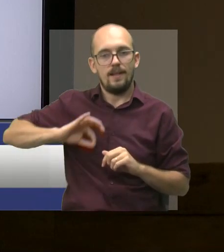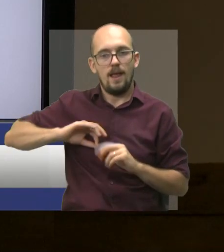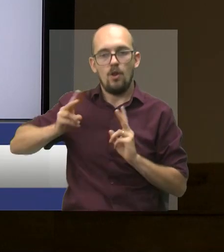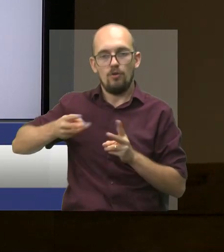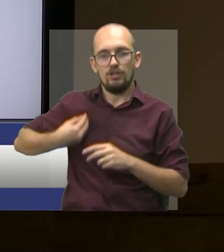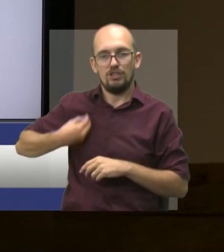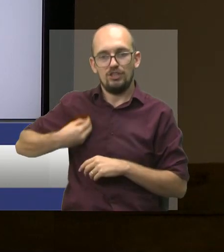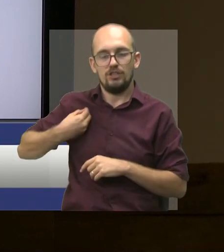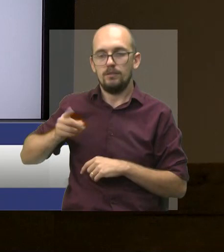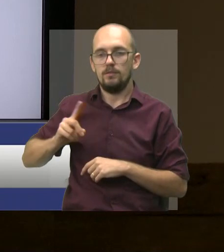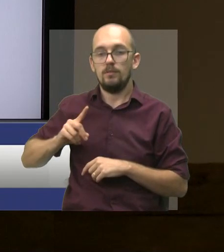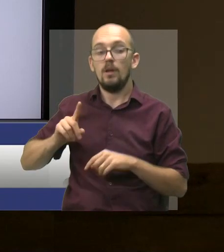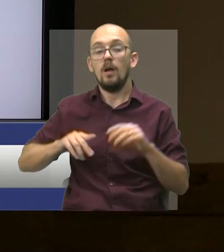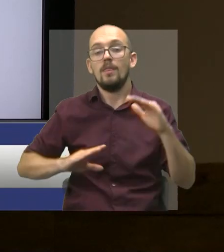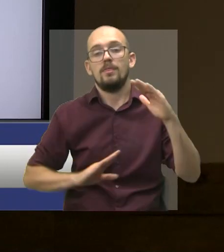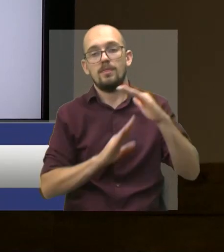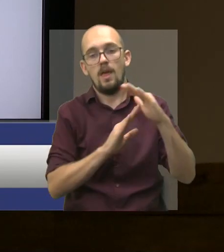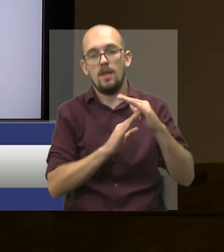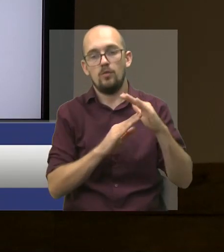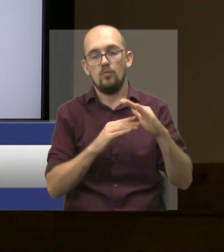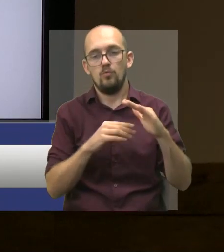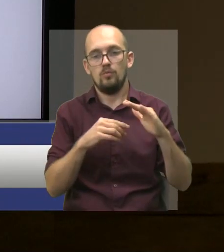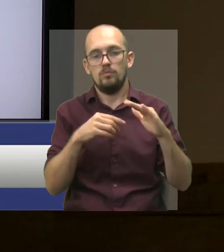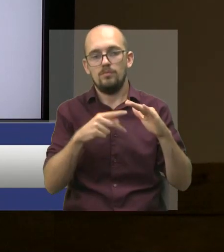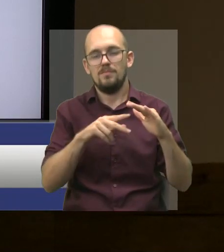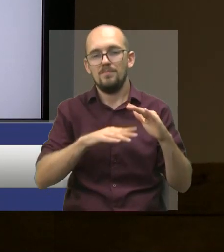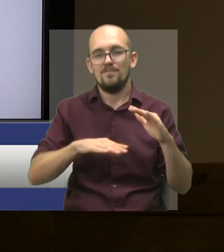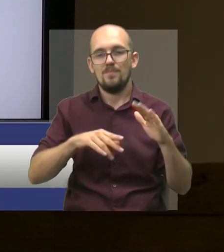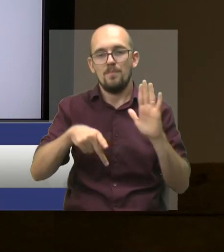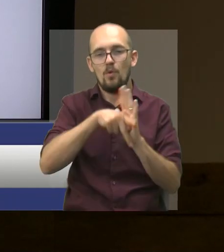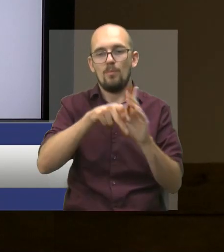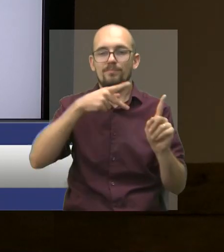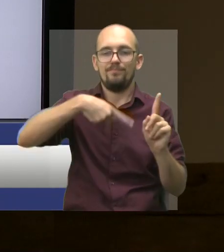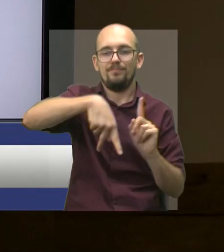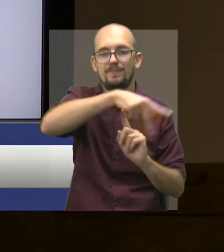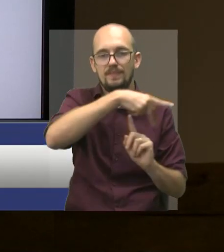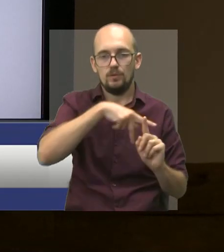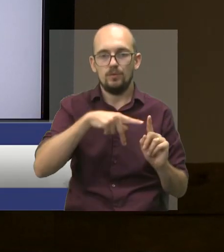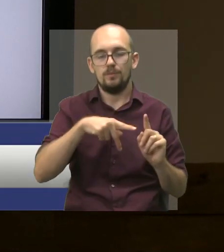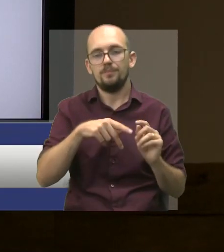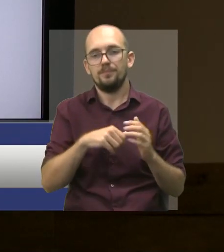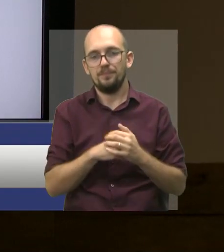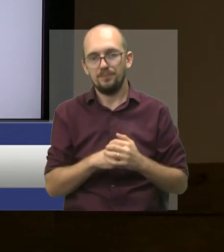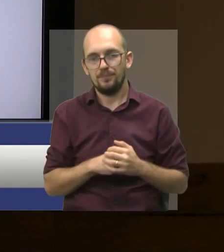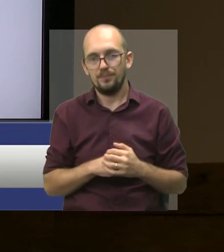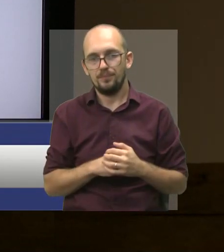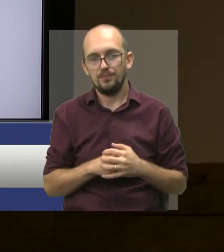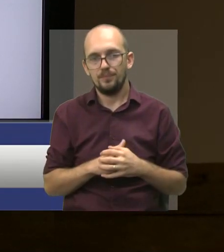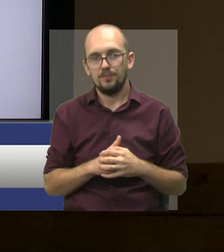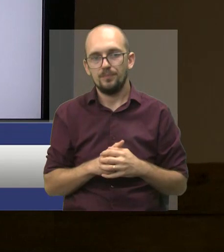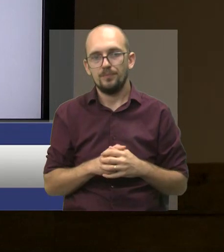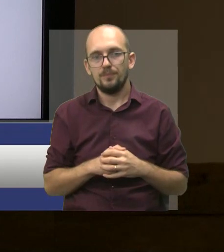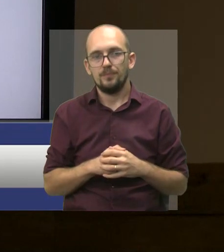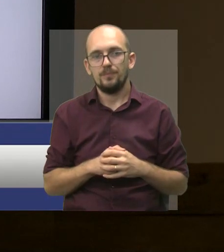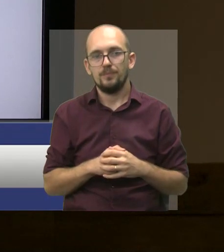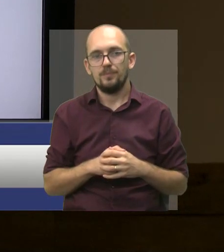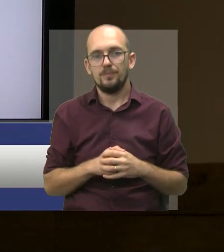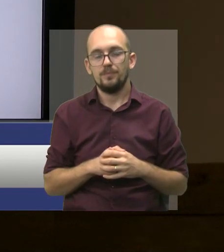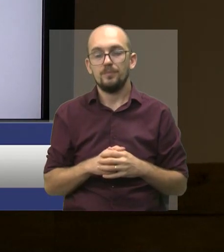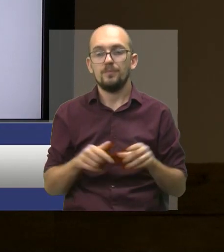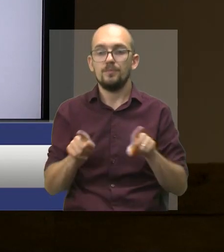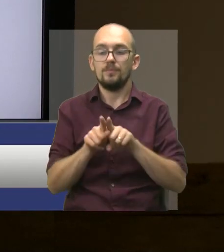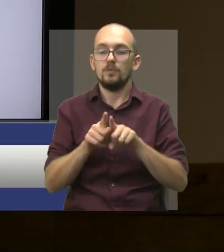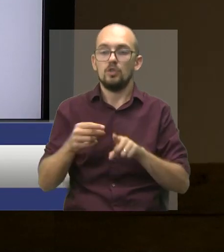é limitado ao teto dos benefícios gerais da Previdência Social. E os regimes atuais